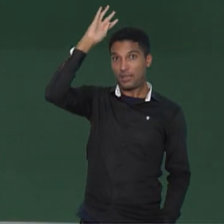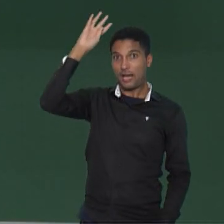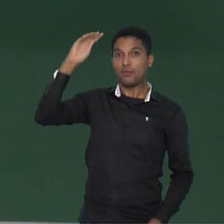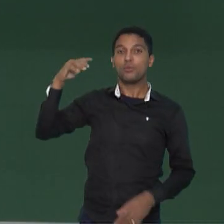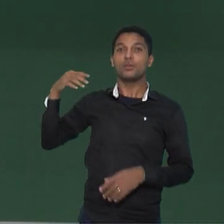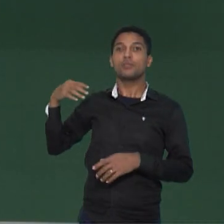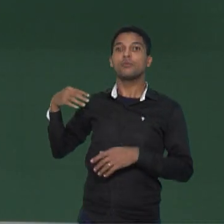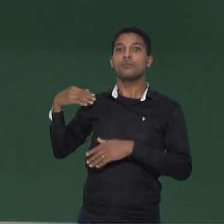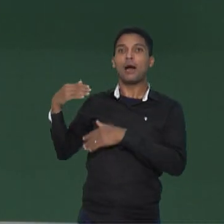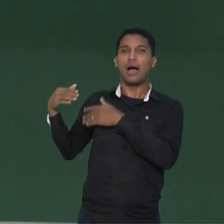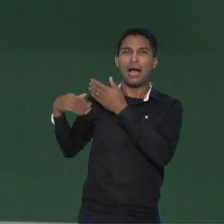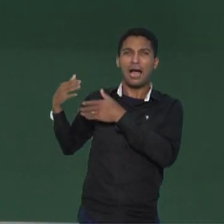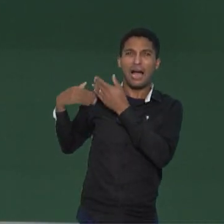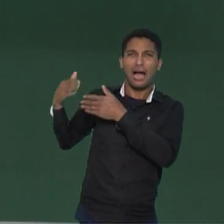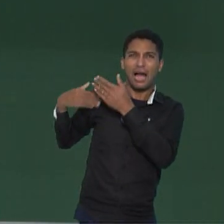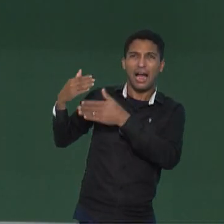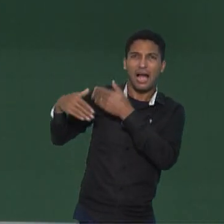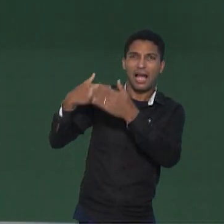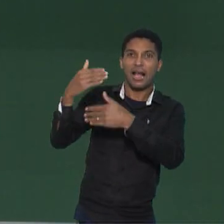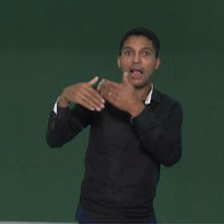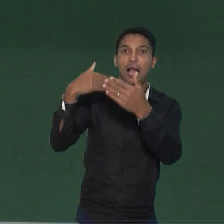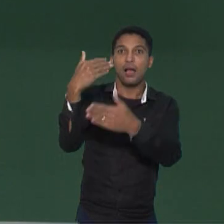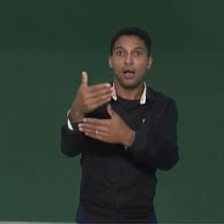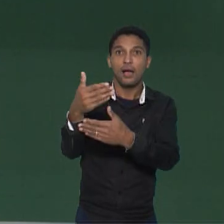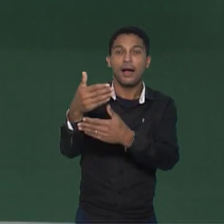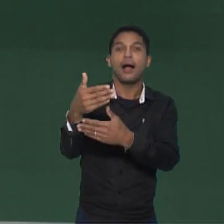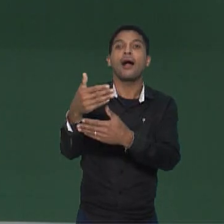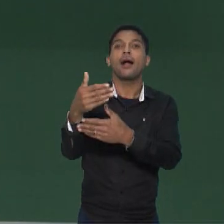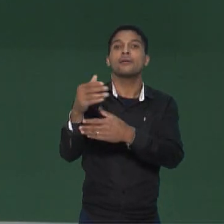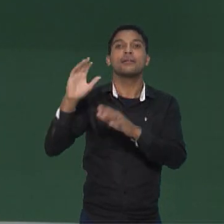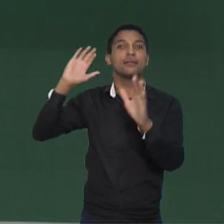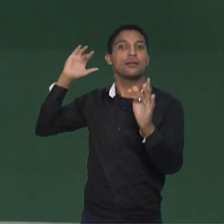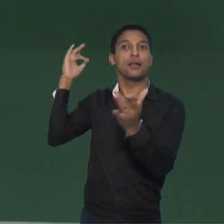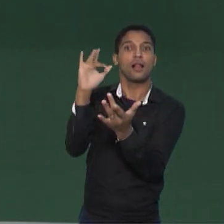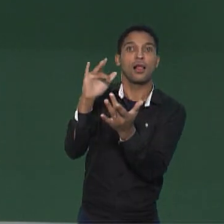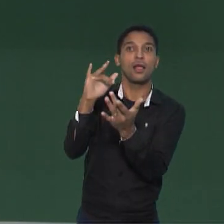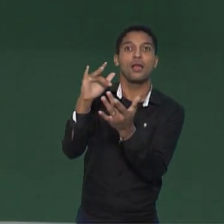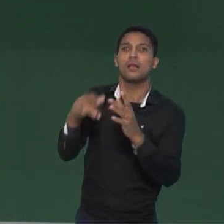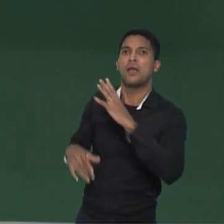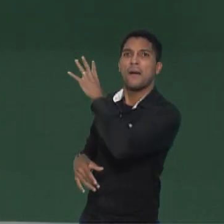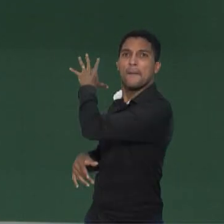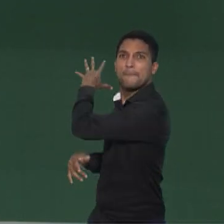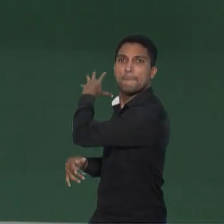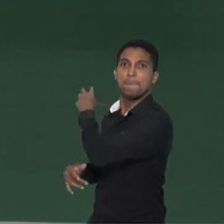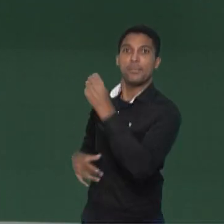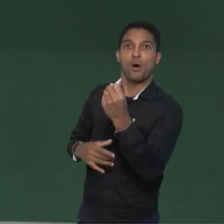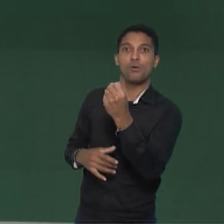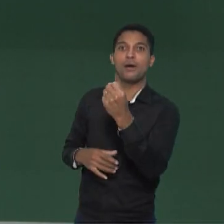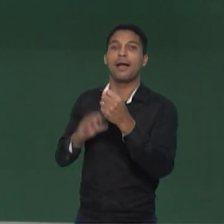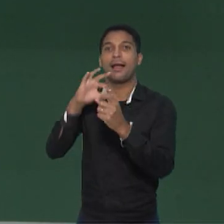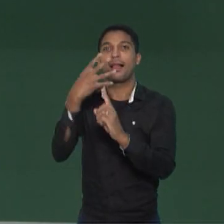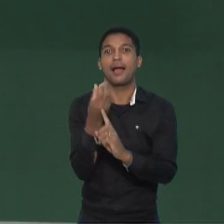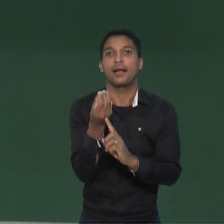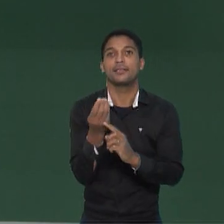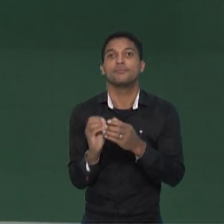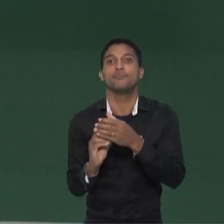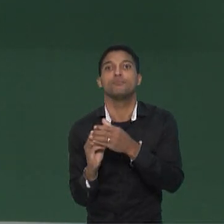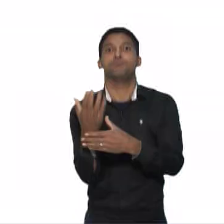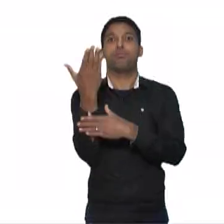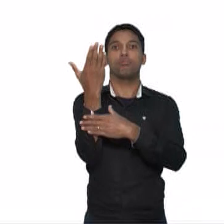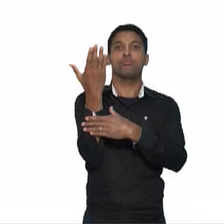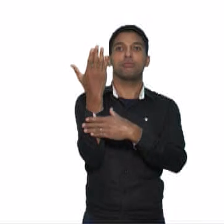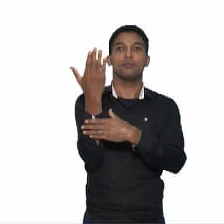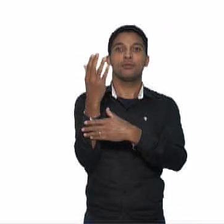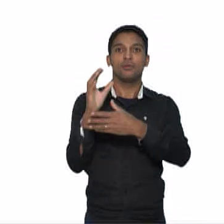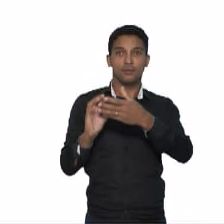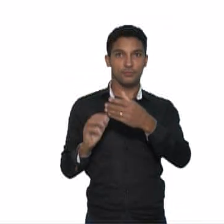anos depois, ele vai reviver isso, mas lógico que ele vai ter suas singularidades, que a gente vai estudar hoje aqui. Tá? Então